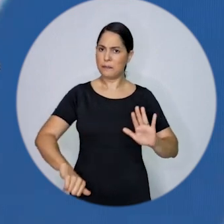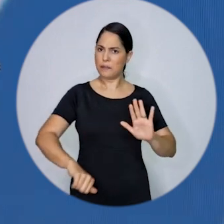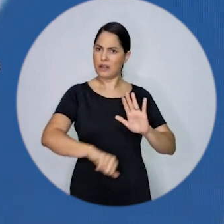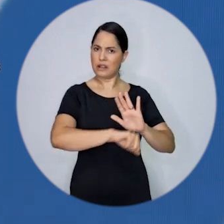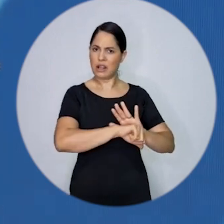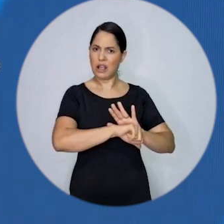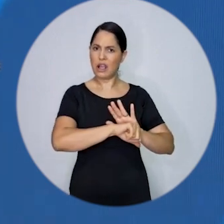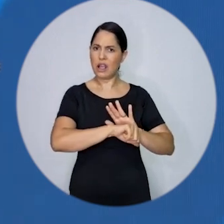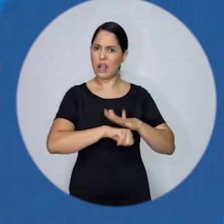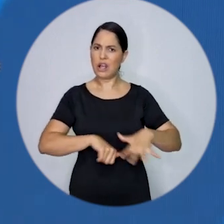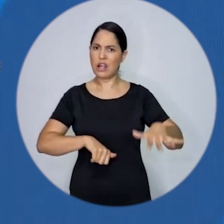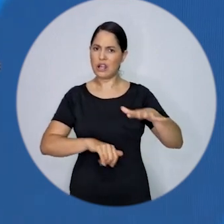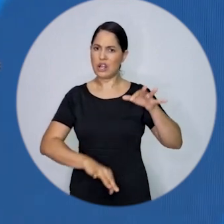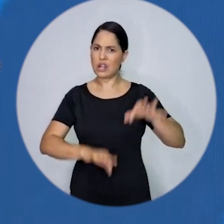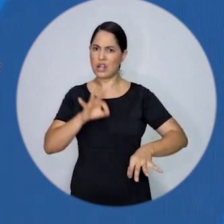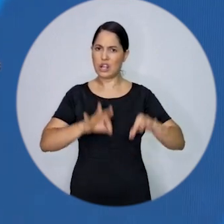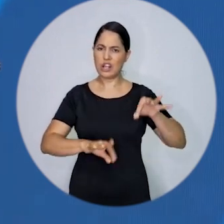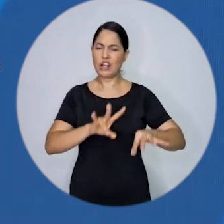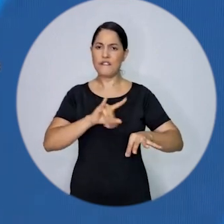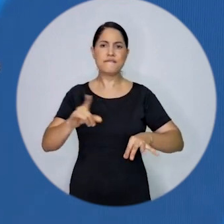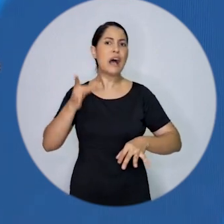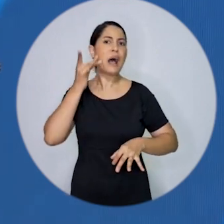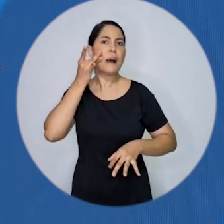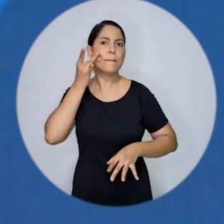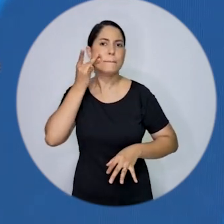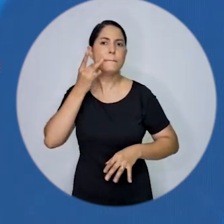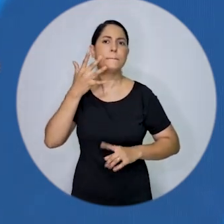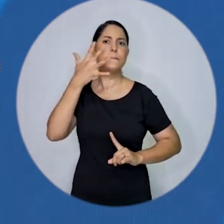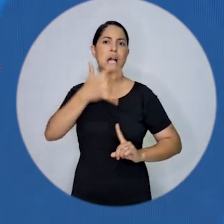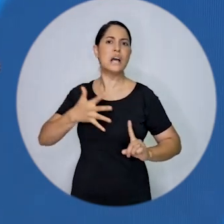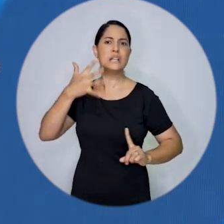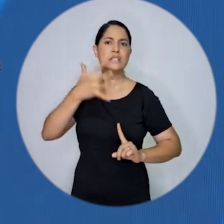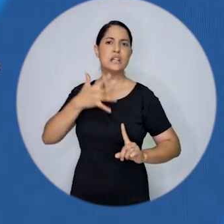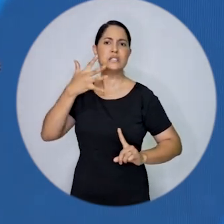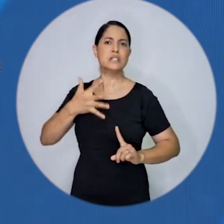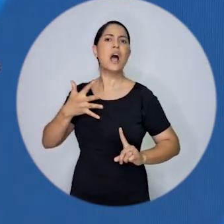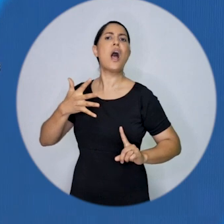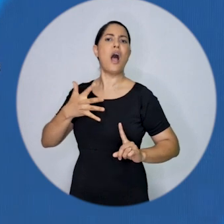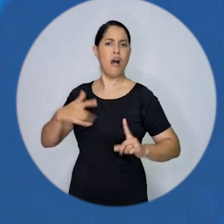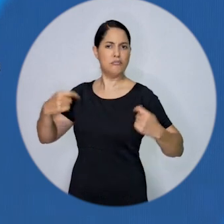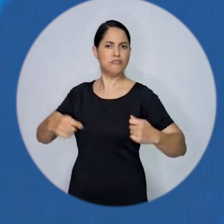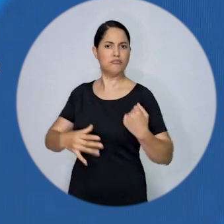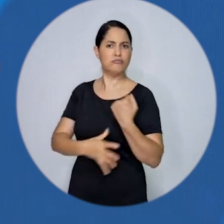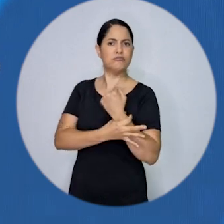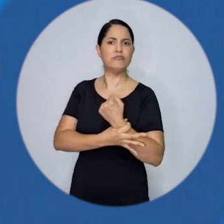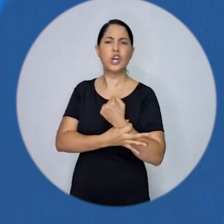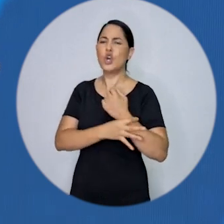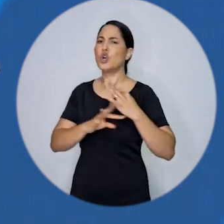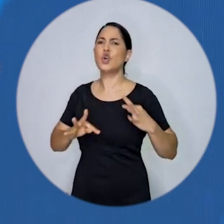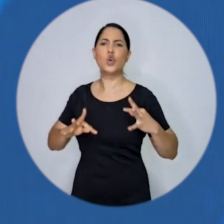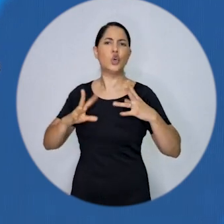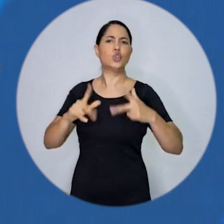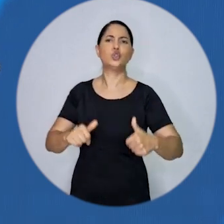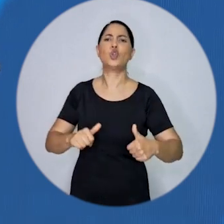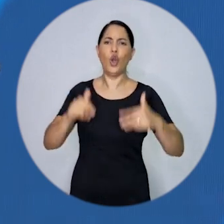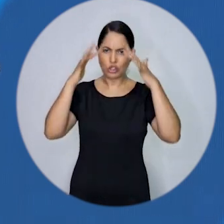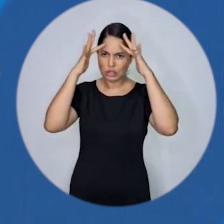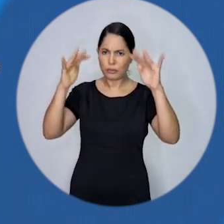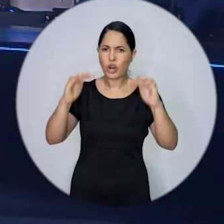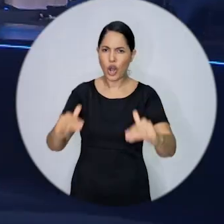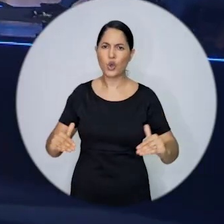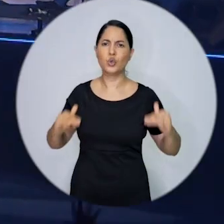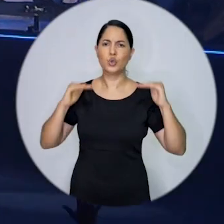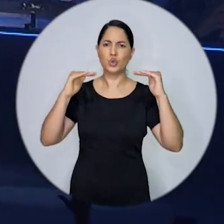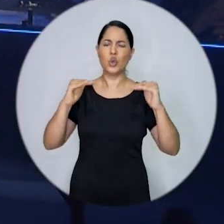penais originárias serão julgadas de forma presencial, assegurando a sustentação oral em todos os